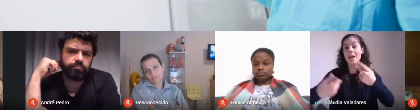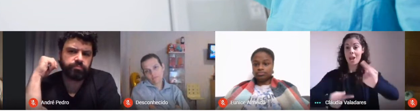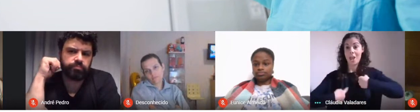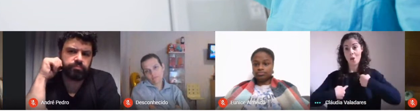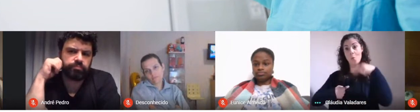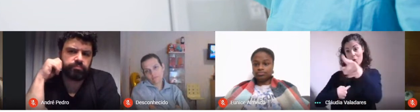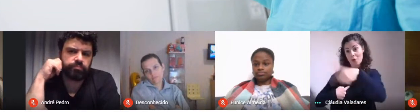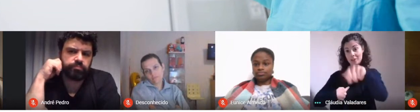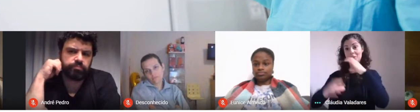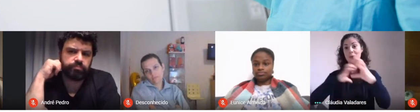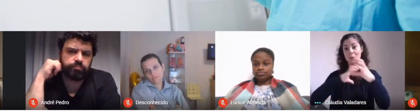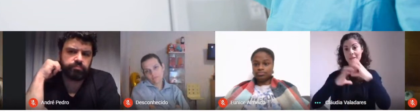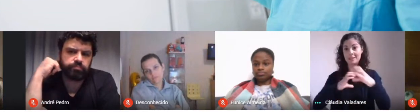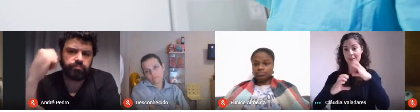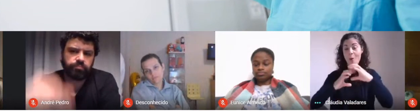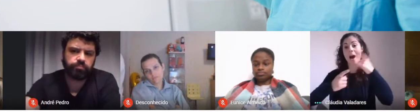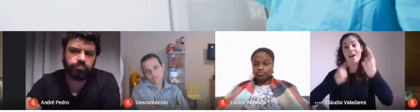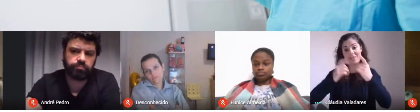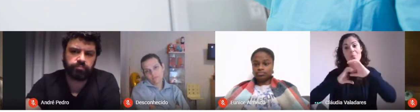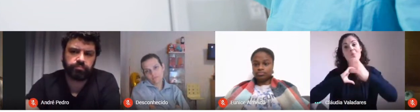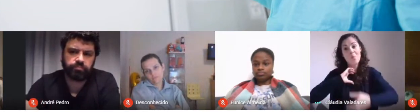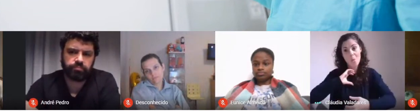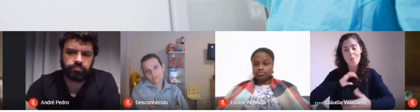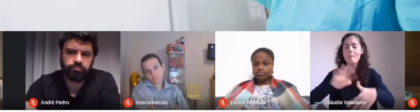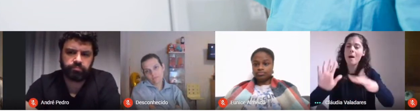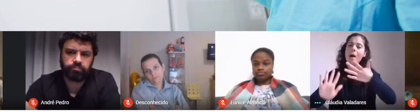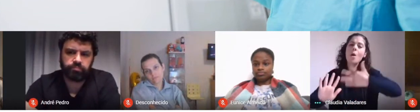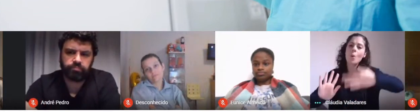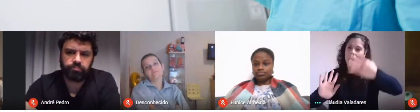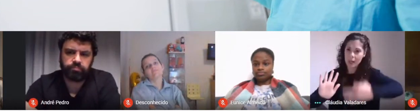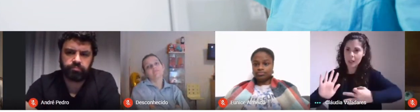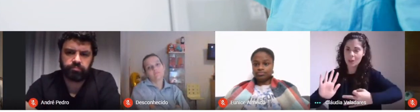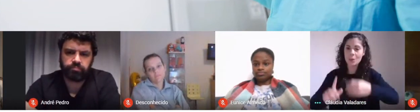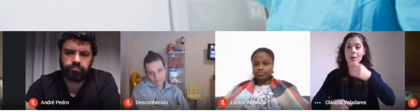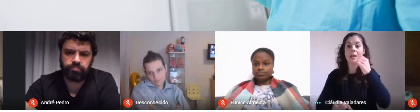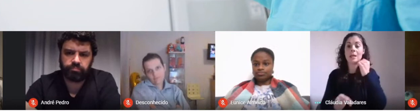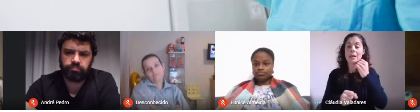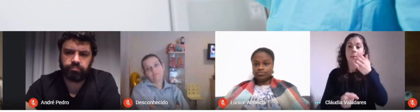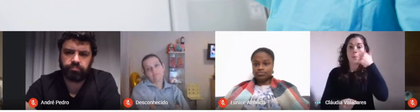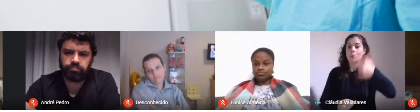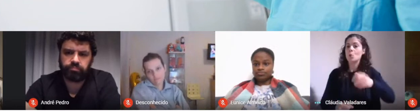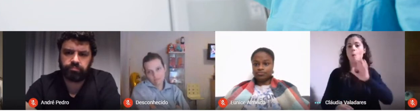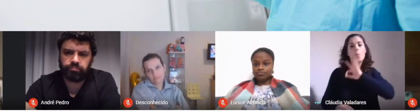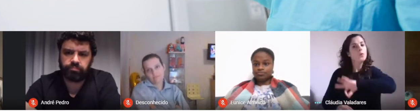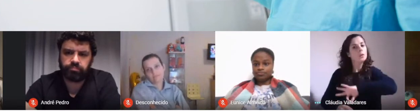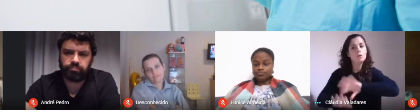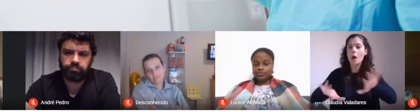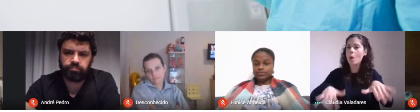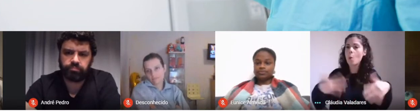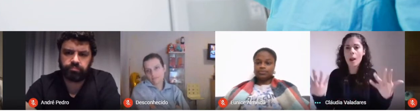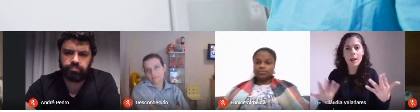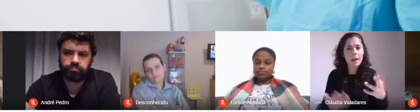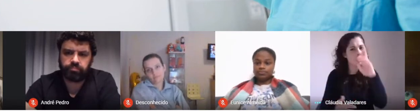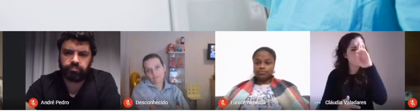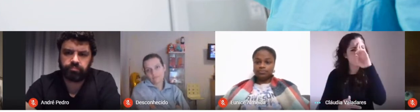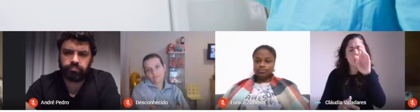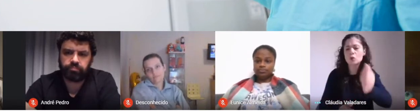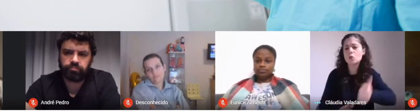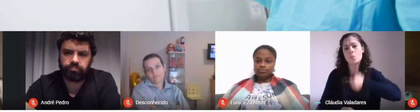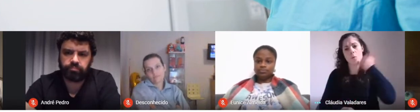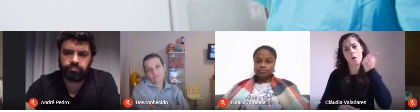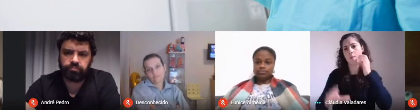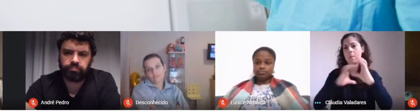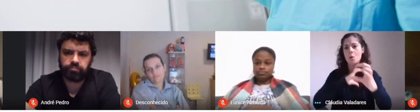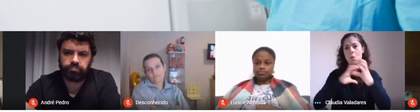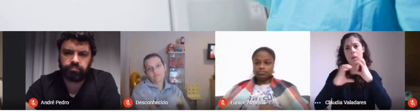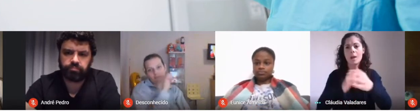comunicação, eu acredito que todos os profissionais de saúde oral darão o seu melhor e farão